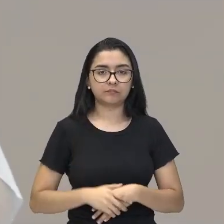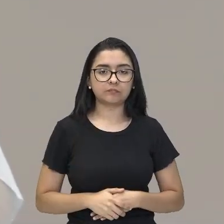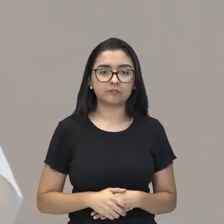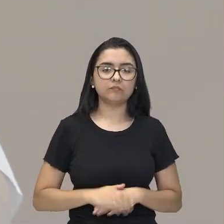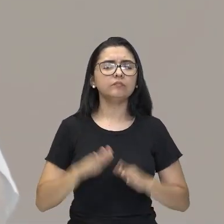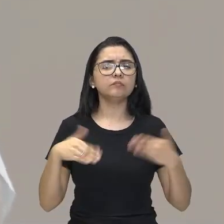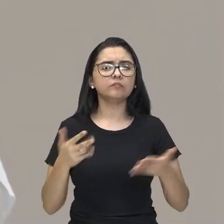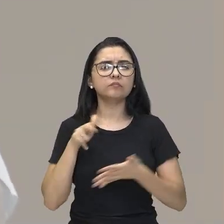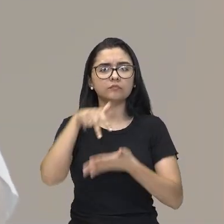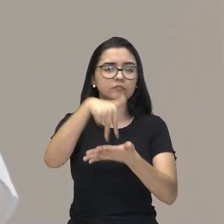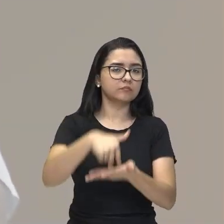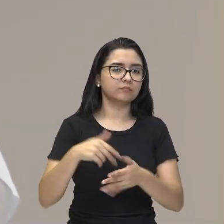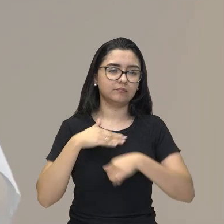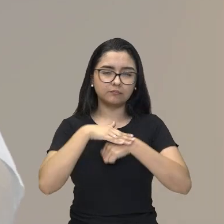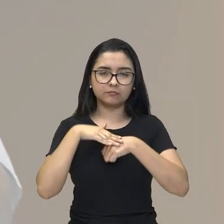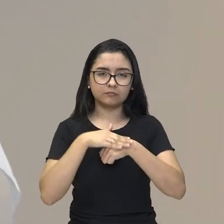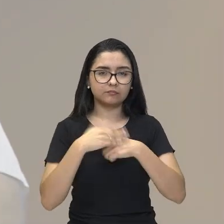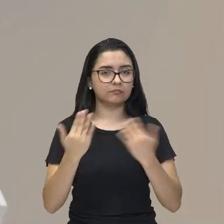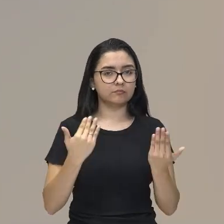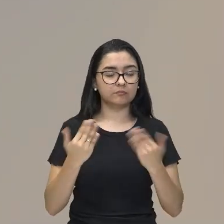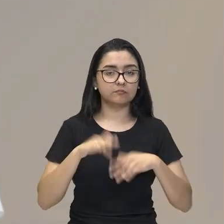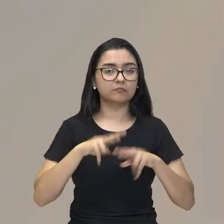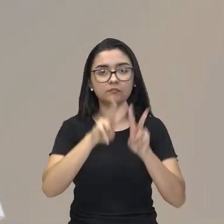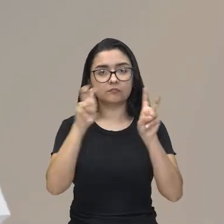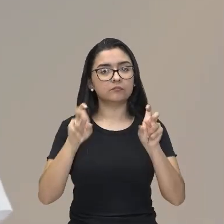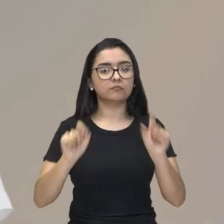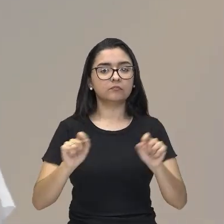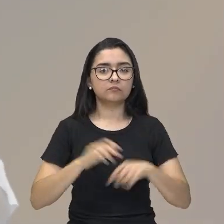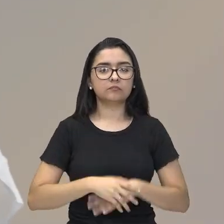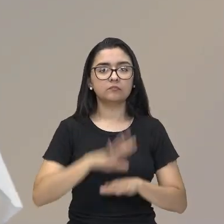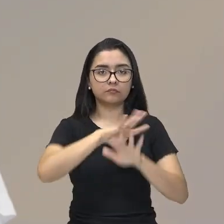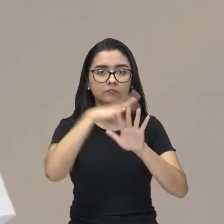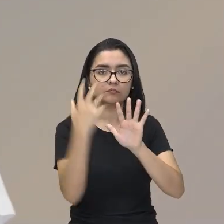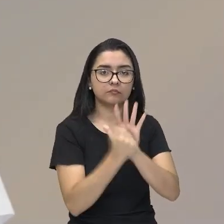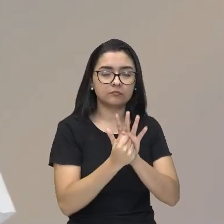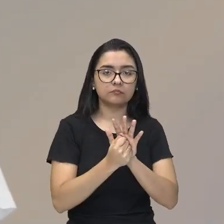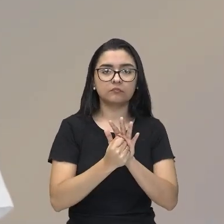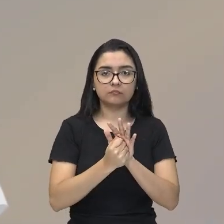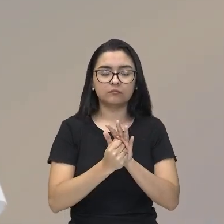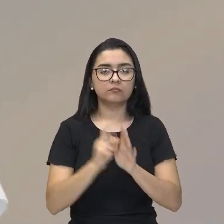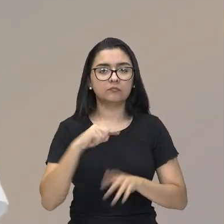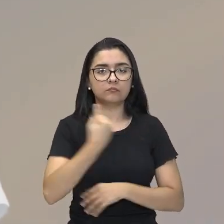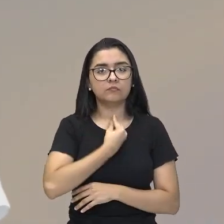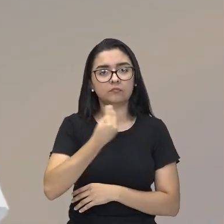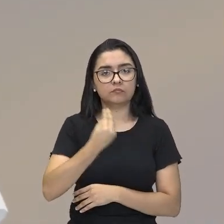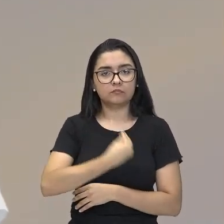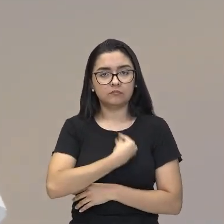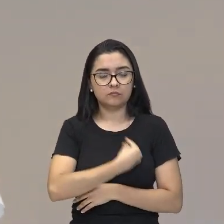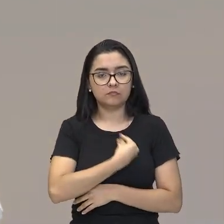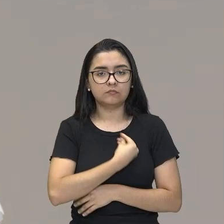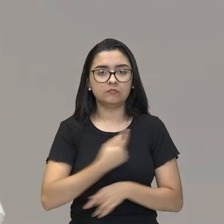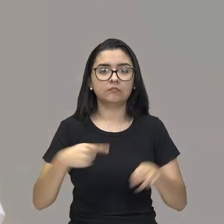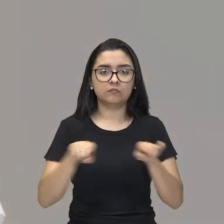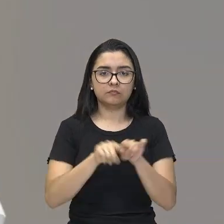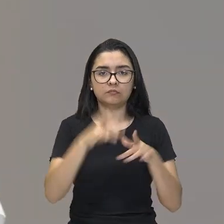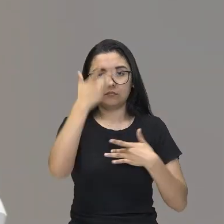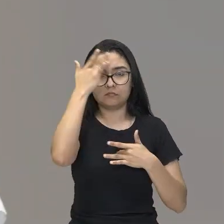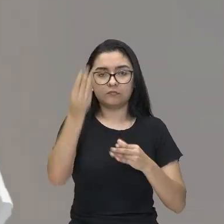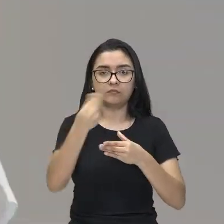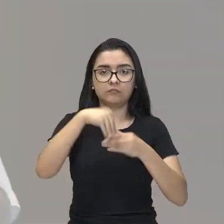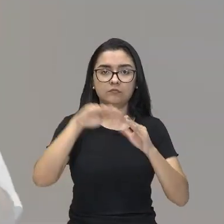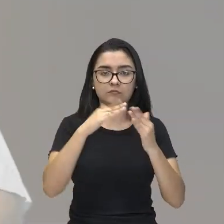venho aqui conversar sobre os símbolos na nossa vida e também na fé na